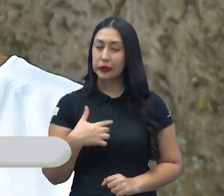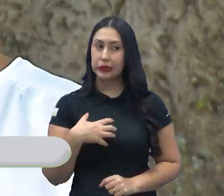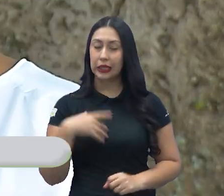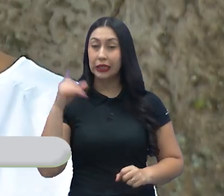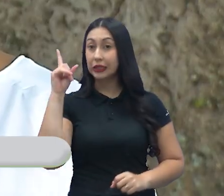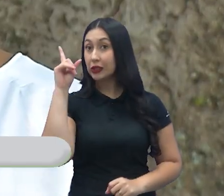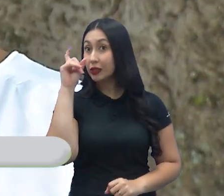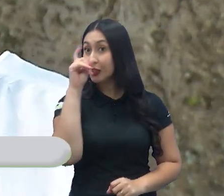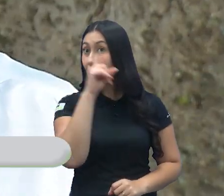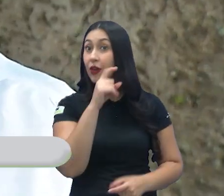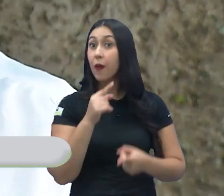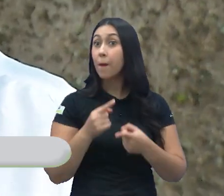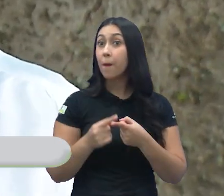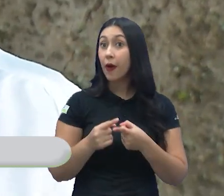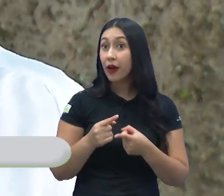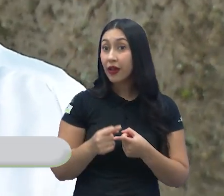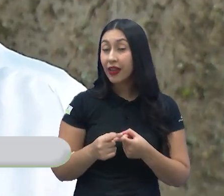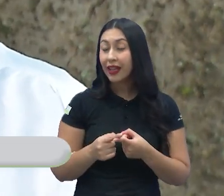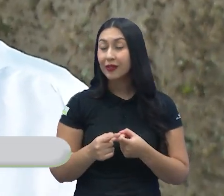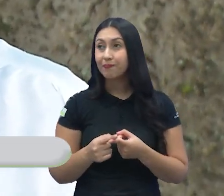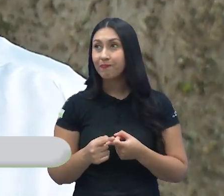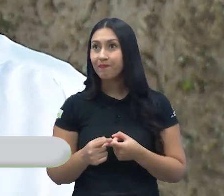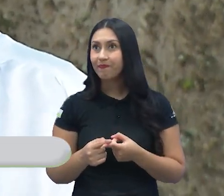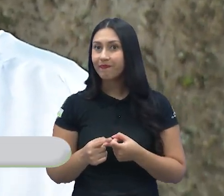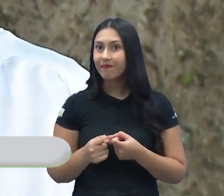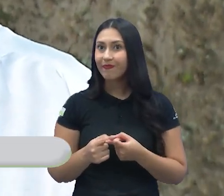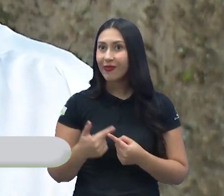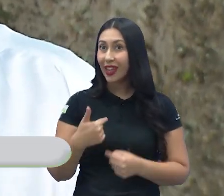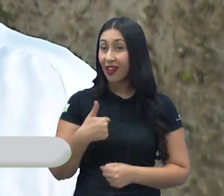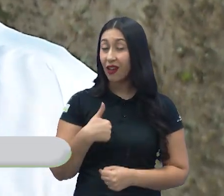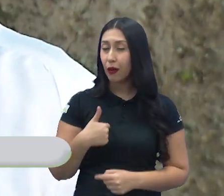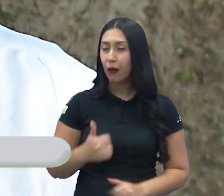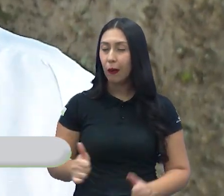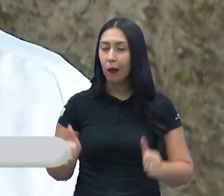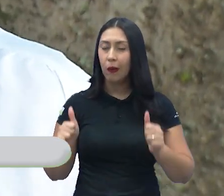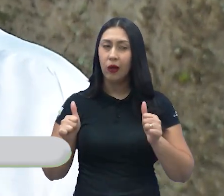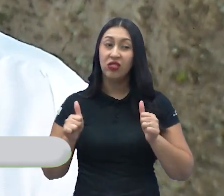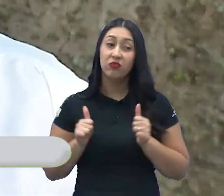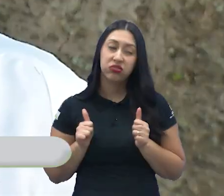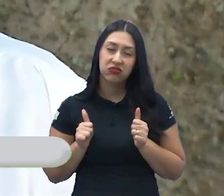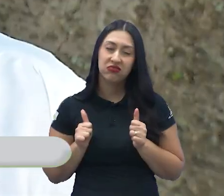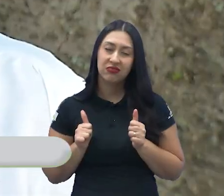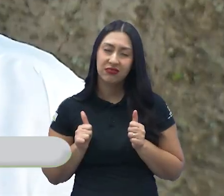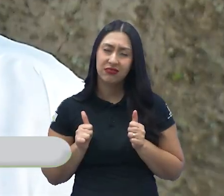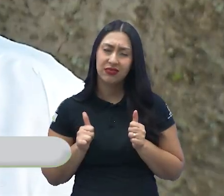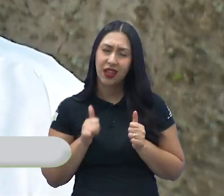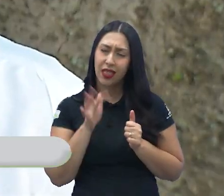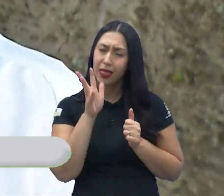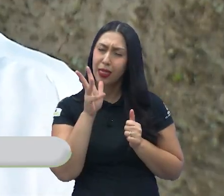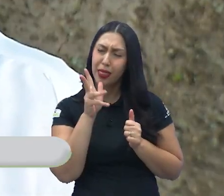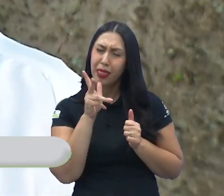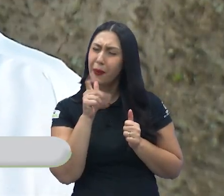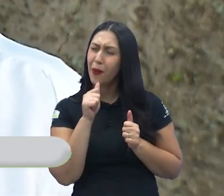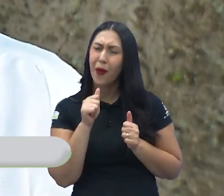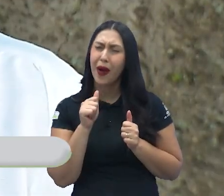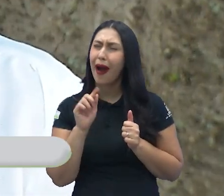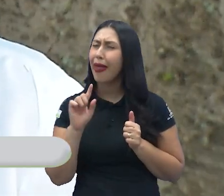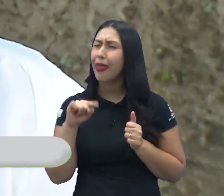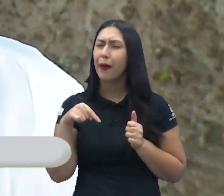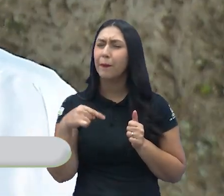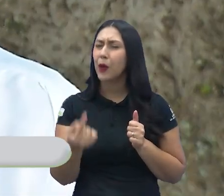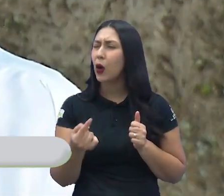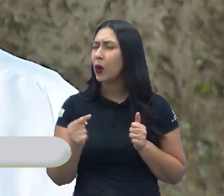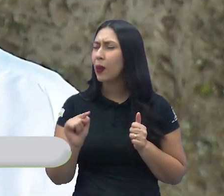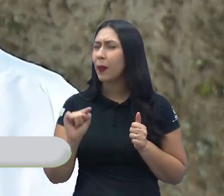pelo fato da pessoa fleumática, ela é muito procrastinadora. Deixa tudo para amanhã, né? Então, eu tinha essa